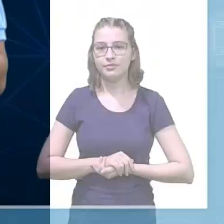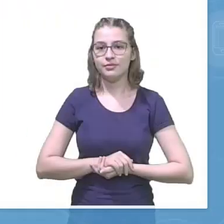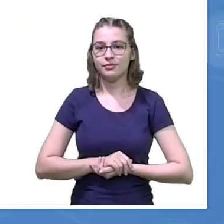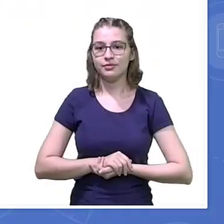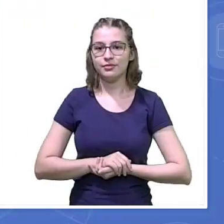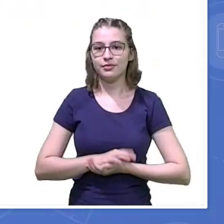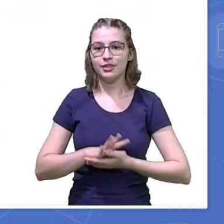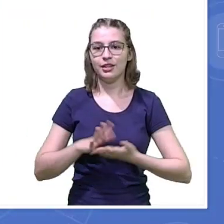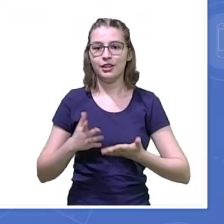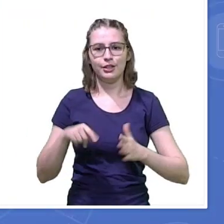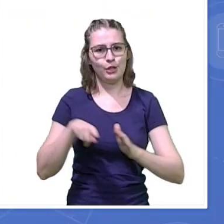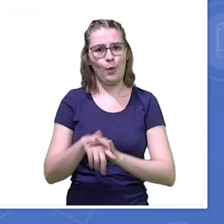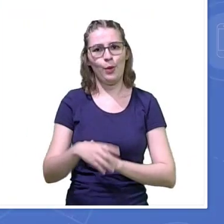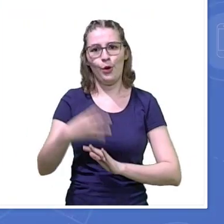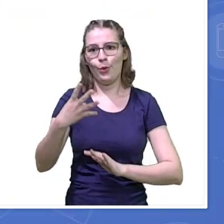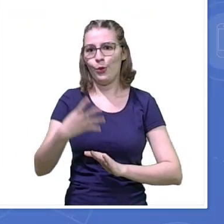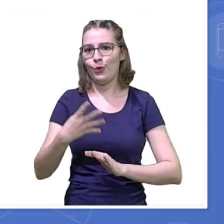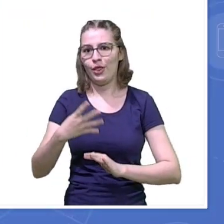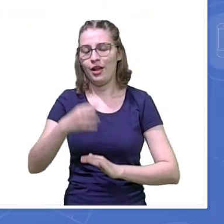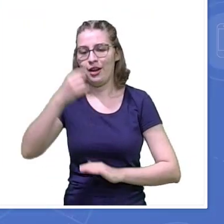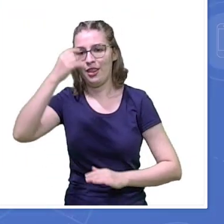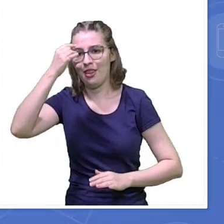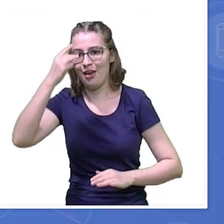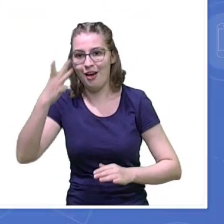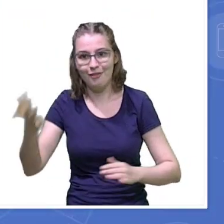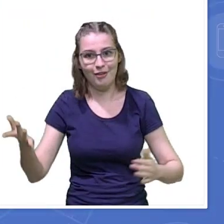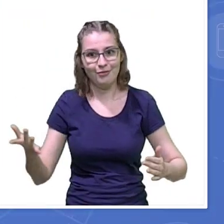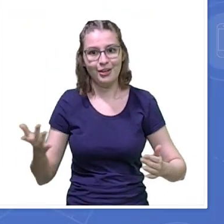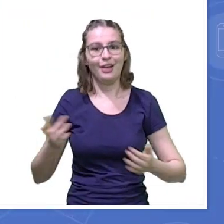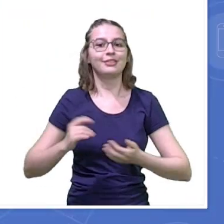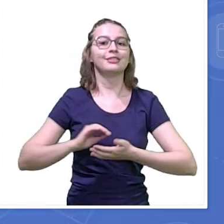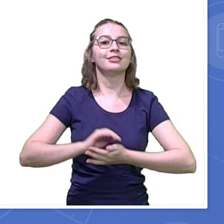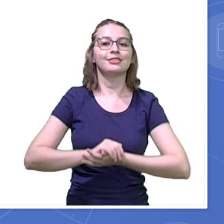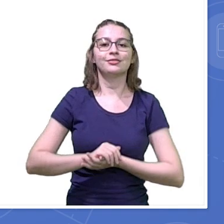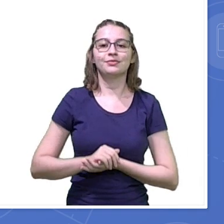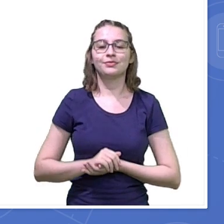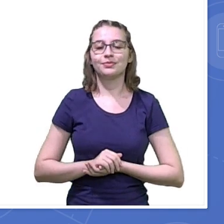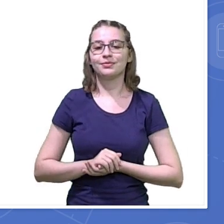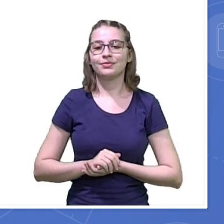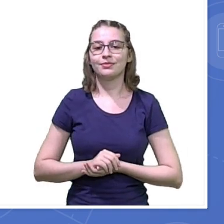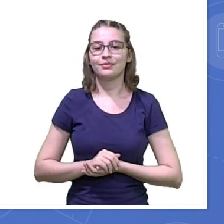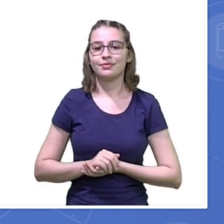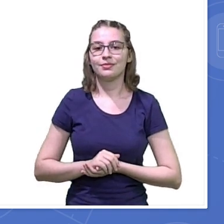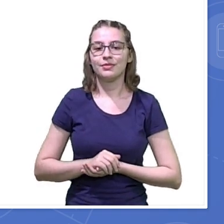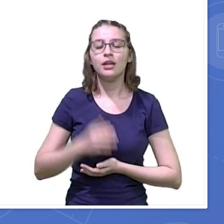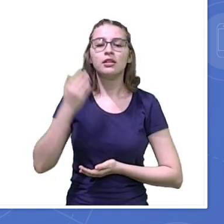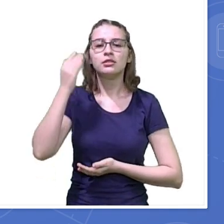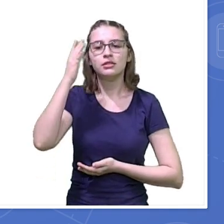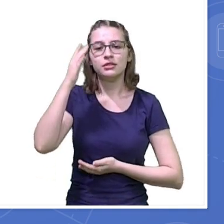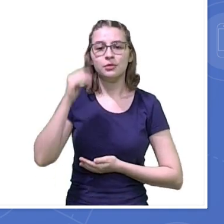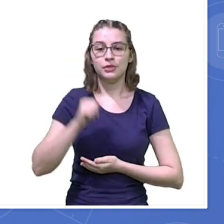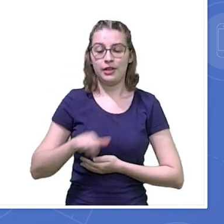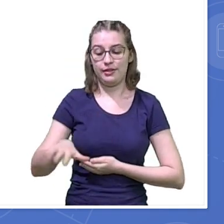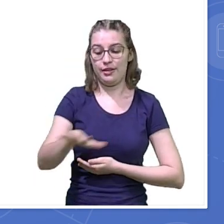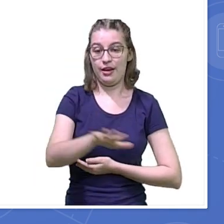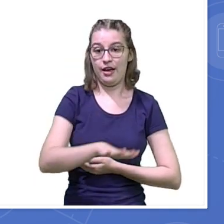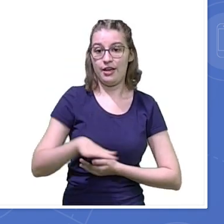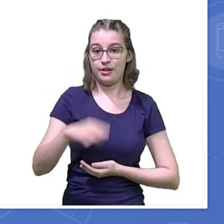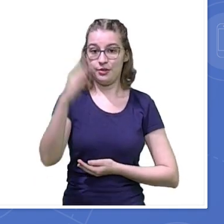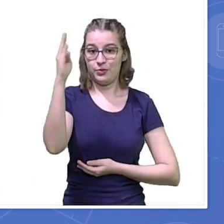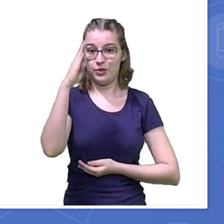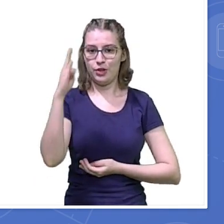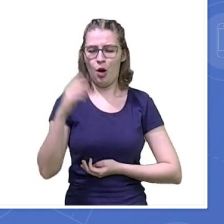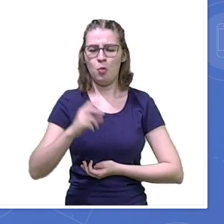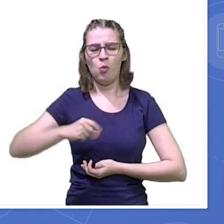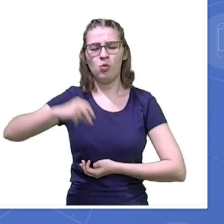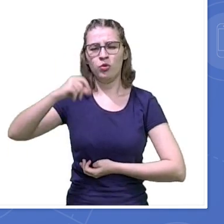pessoal, essa questão 4 é para a gente fechar, né, a aula de hoje bem tranquilamente. A gente sabe muito bem que o território brasileiro durante muito tempo